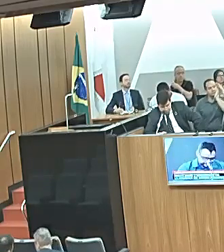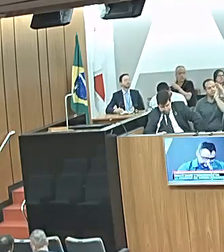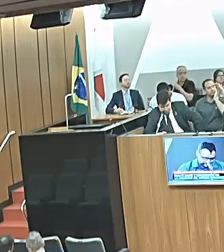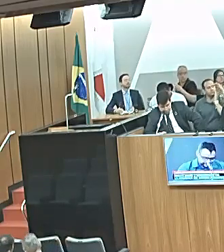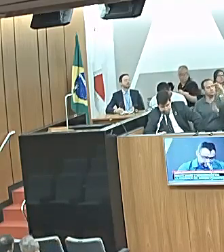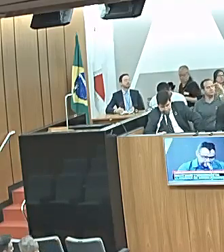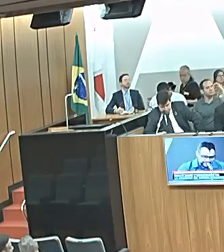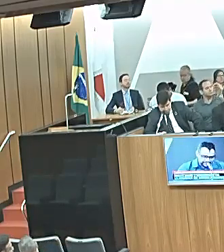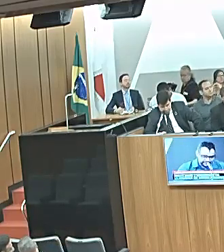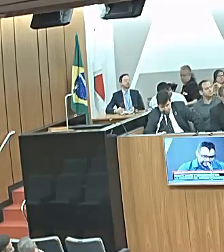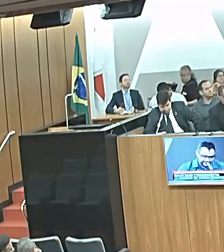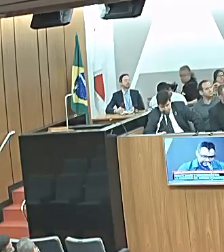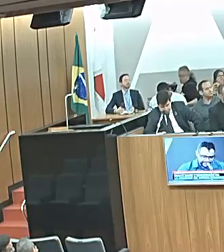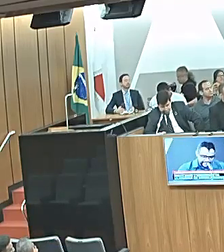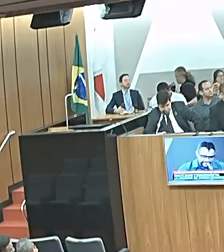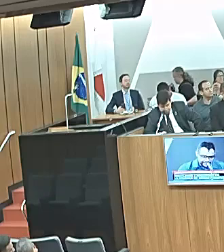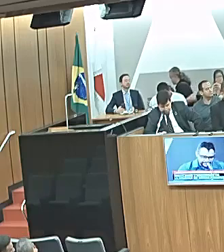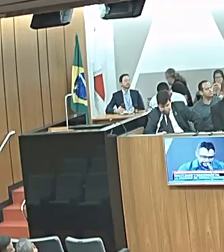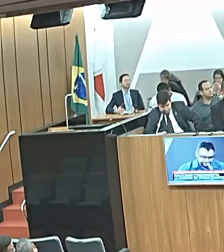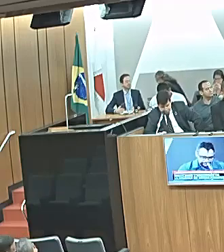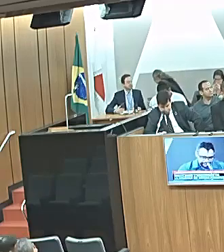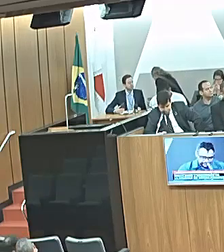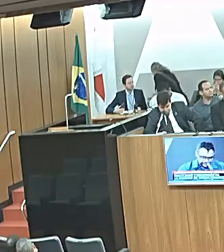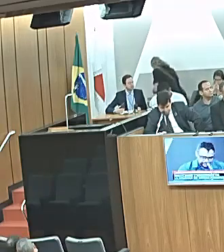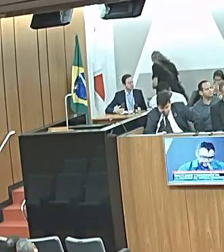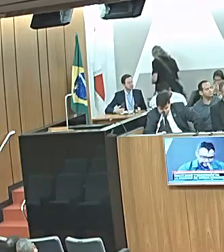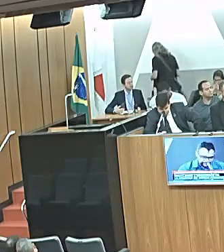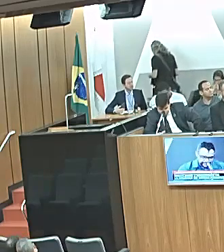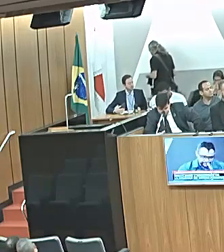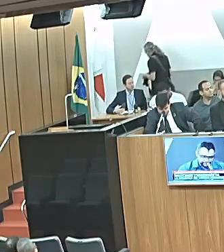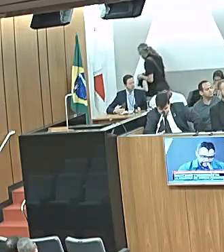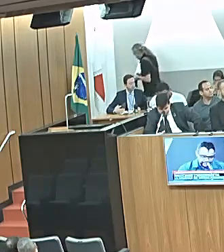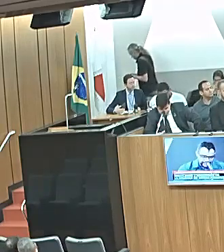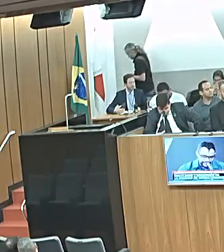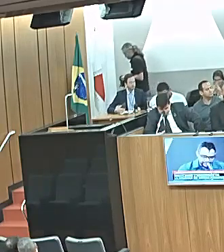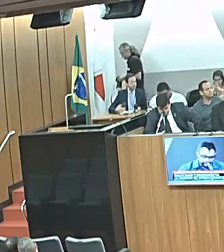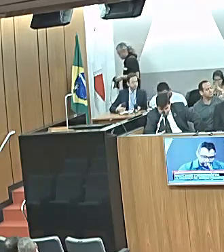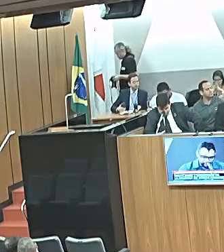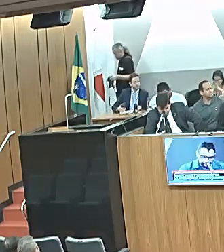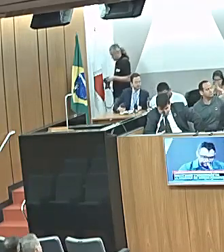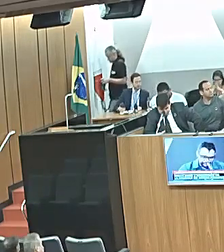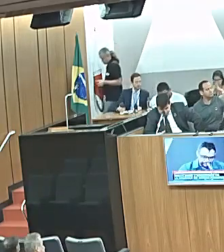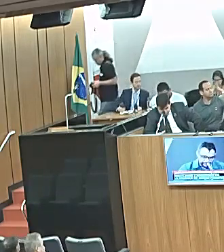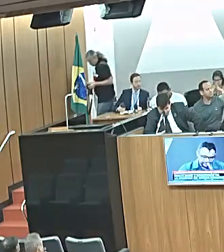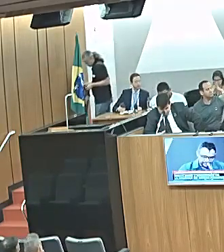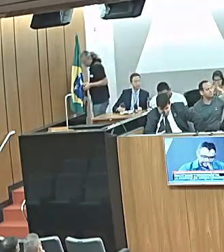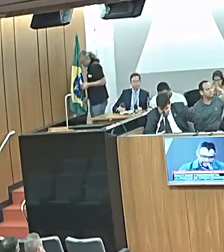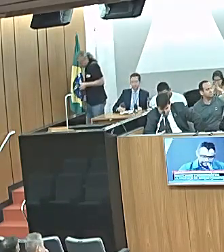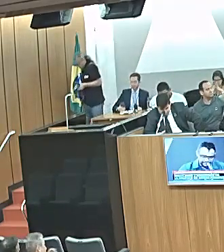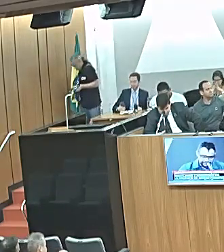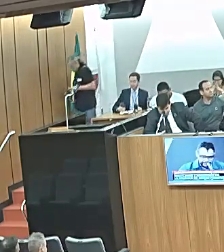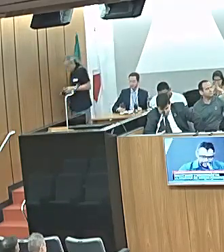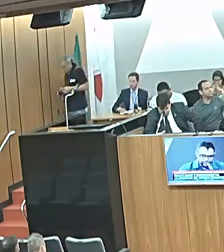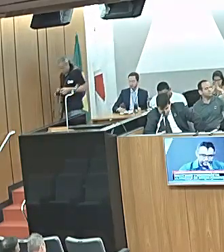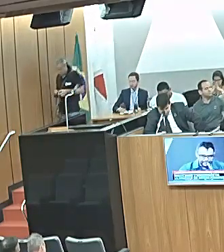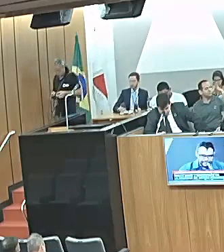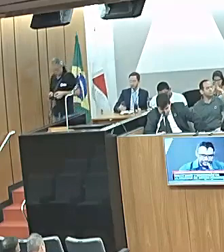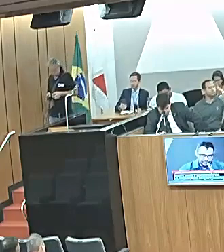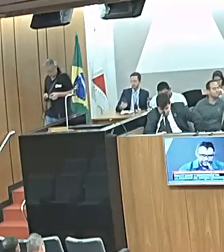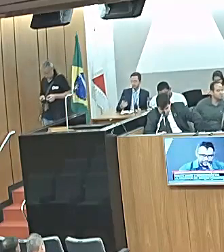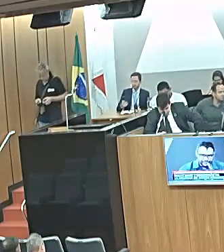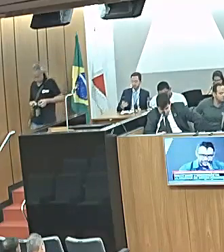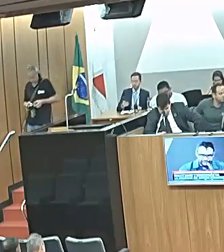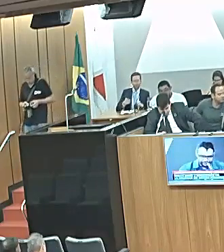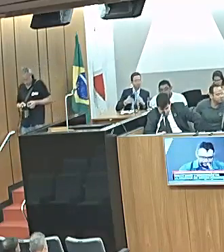de normativas federais que fala sobre a questão do sistema prisional do